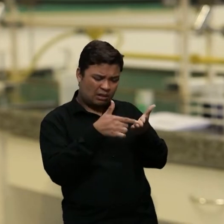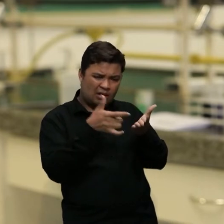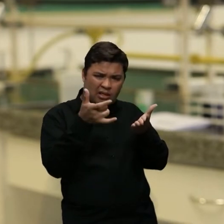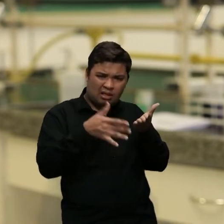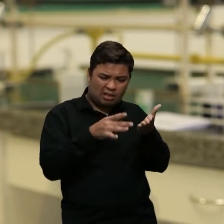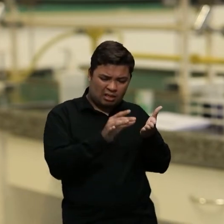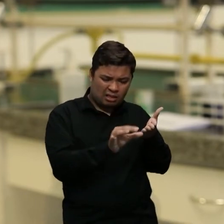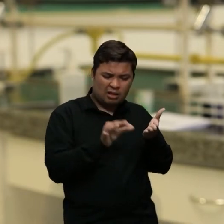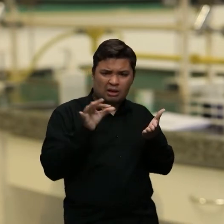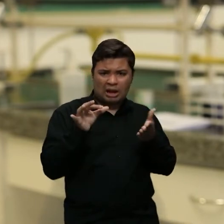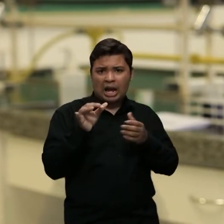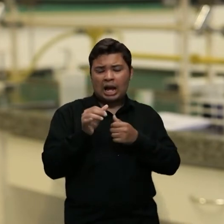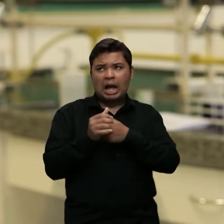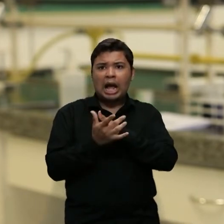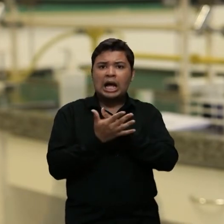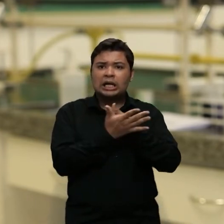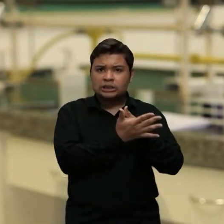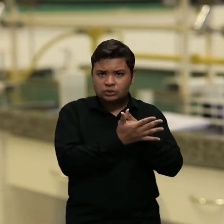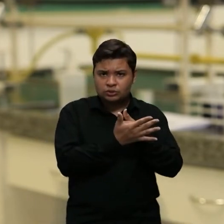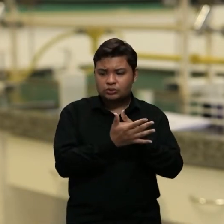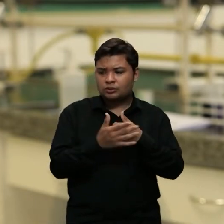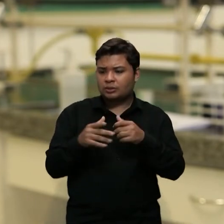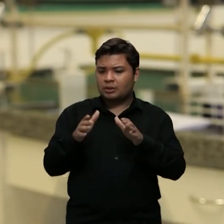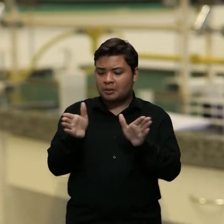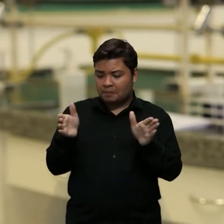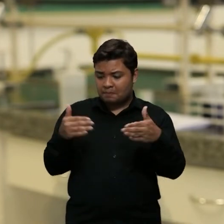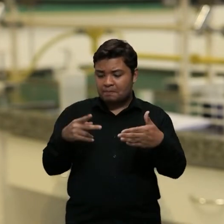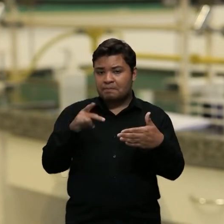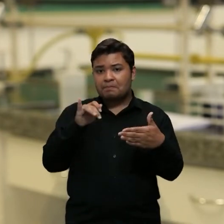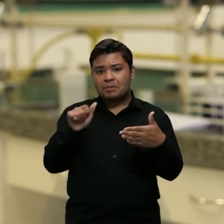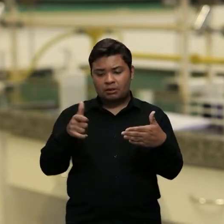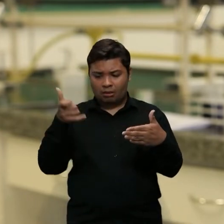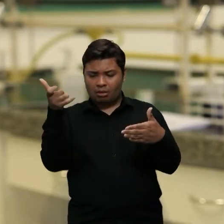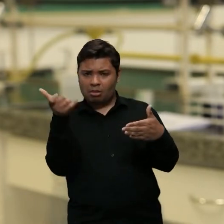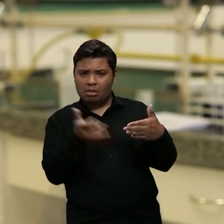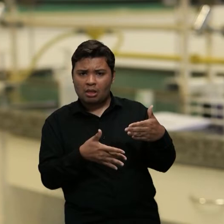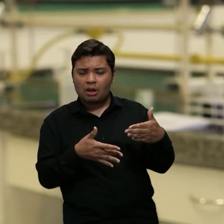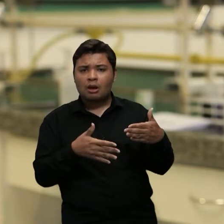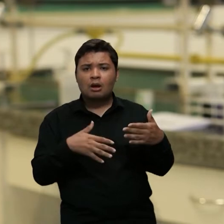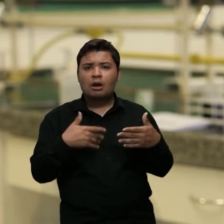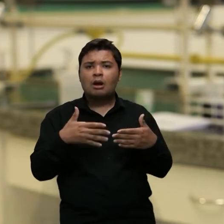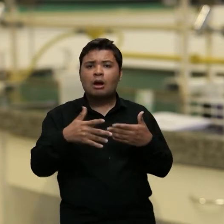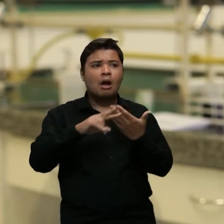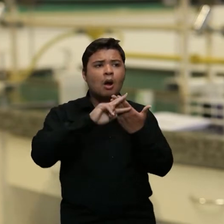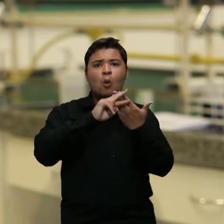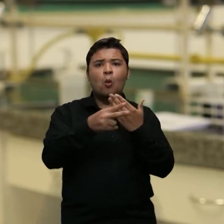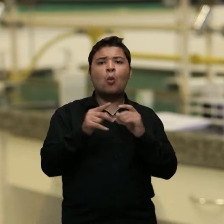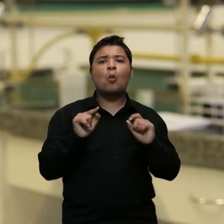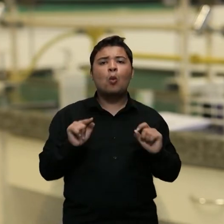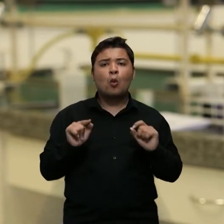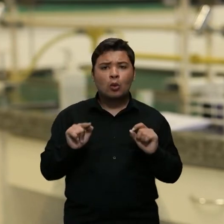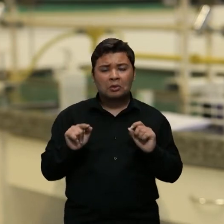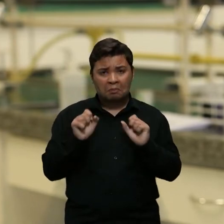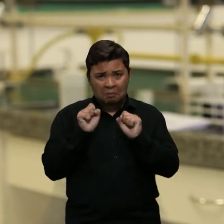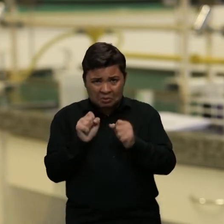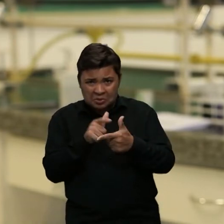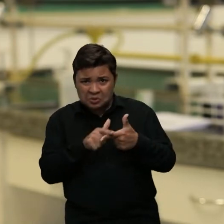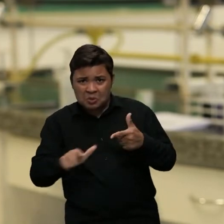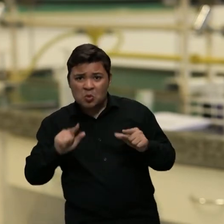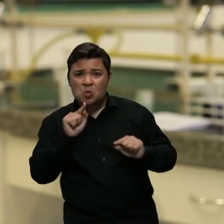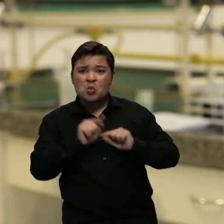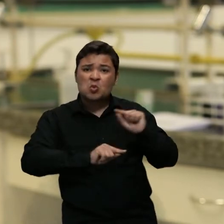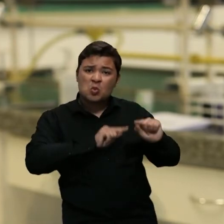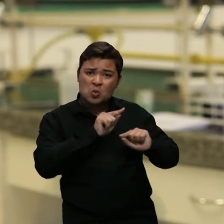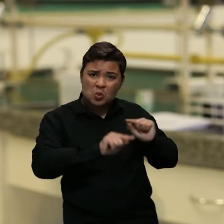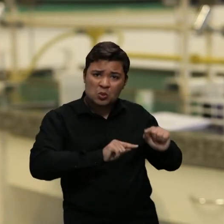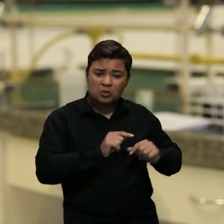determinado ácido assim, na pia, assim, qual consequência que isso assim, vai gerar assim, futuramente? Se